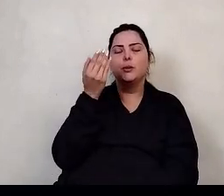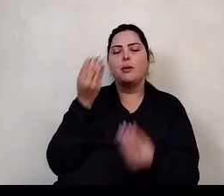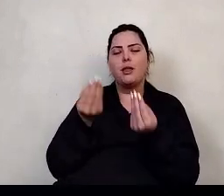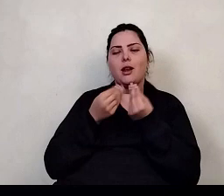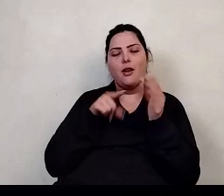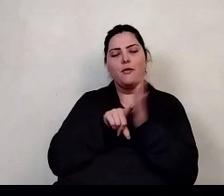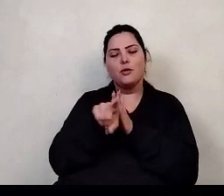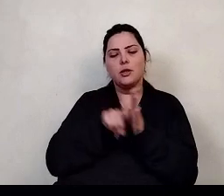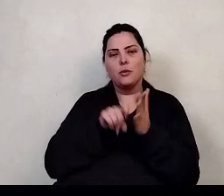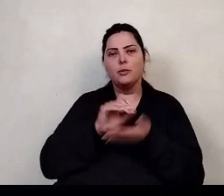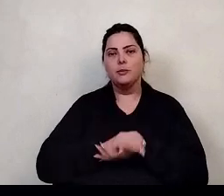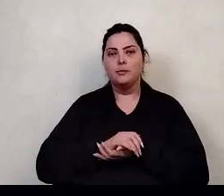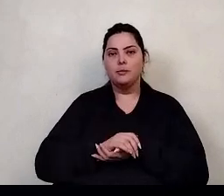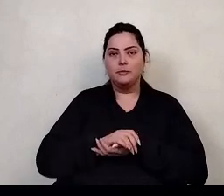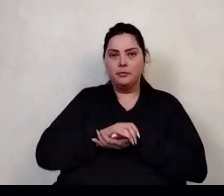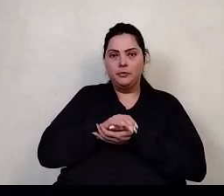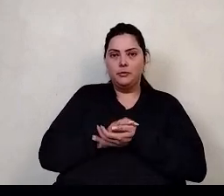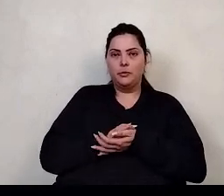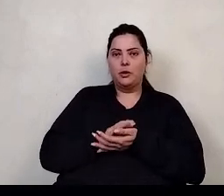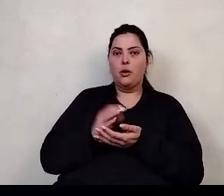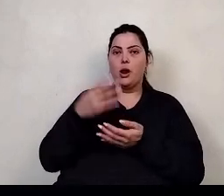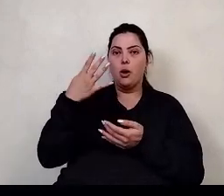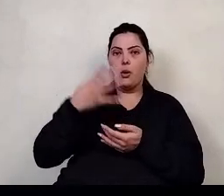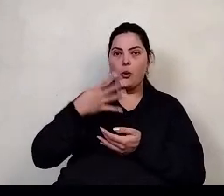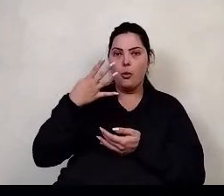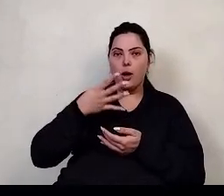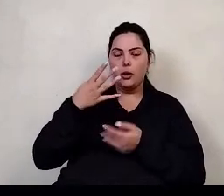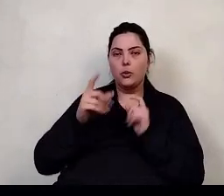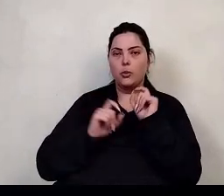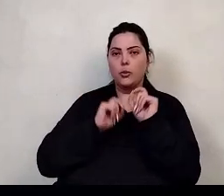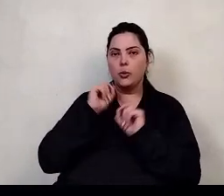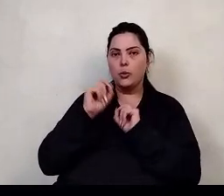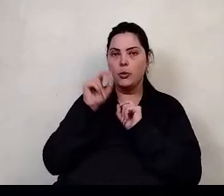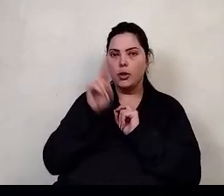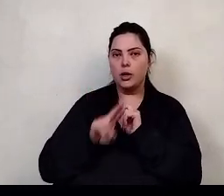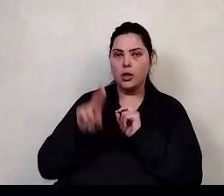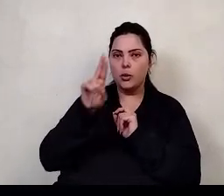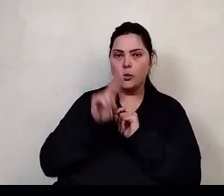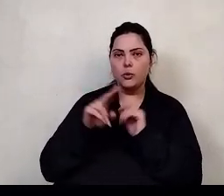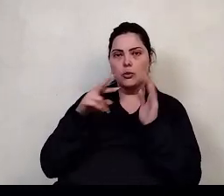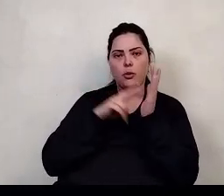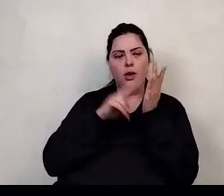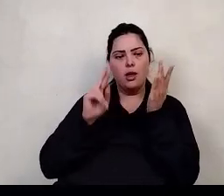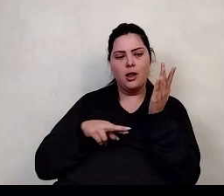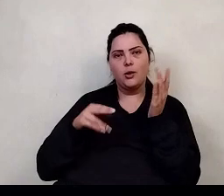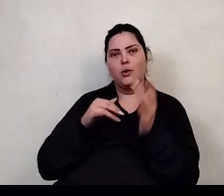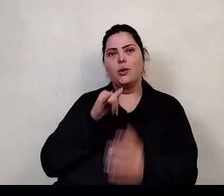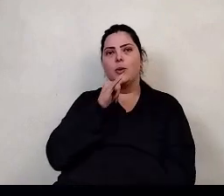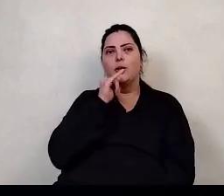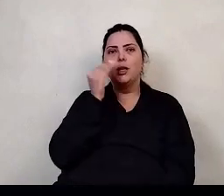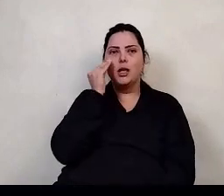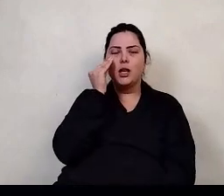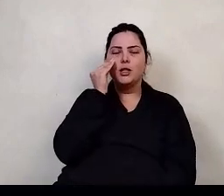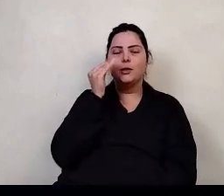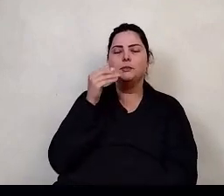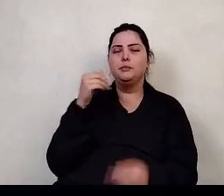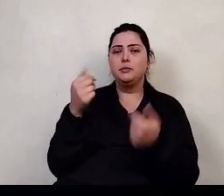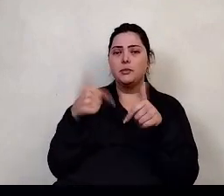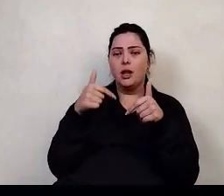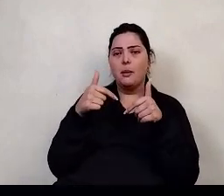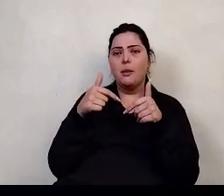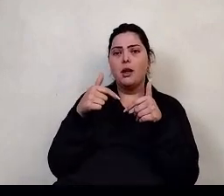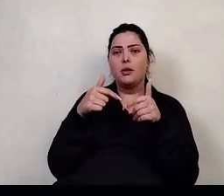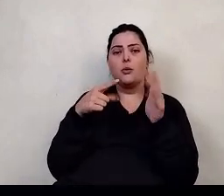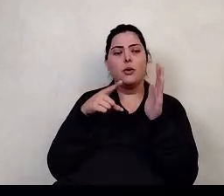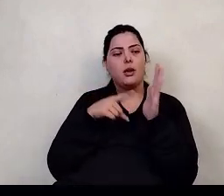E aí a gente chega ao nosso quarto ponto, que é o uso dos relatórios de teste. Quando a gente pega e trabalha com execução de testes, a gente